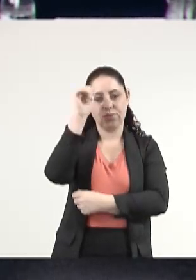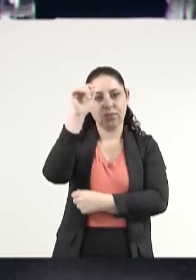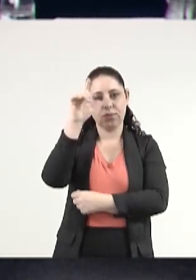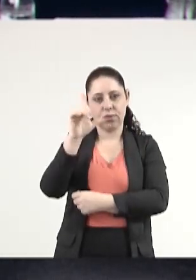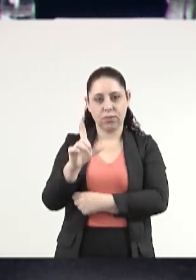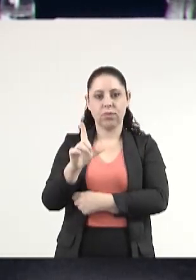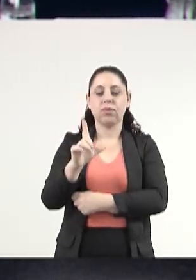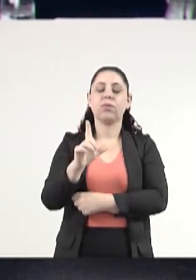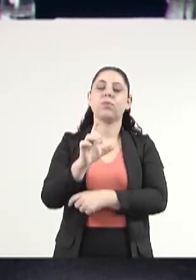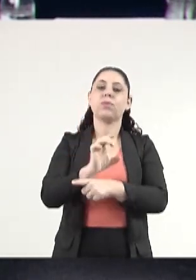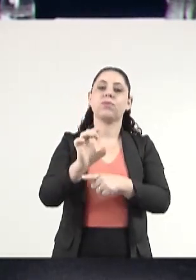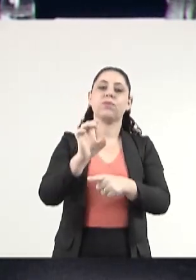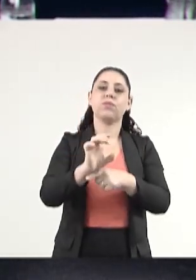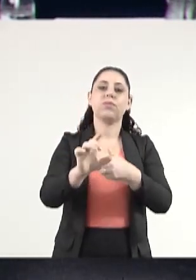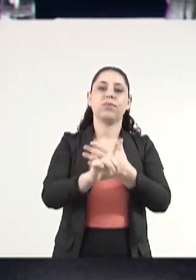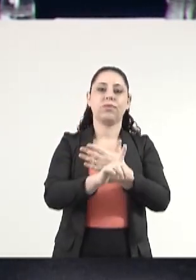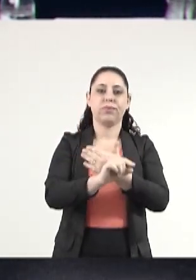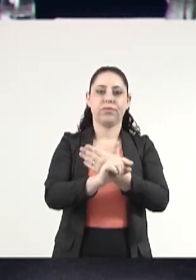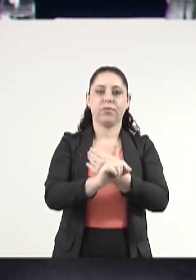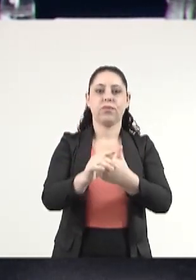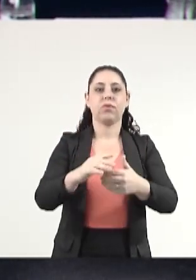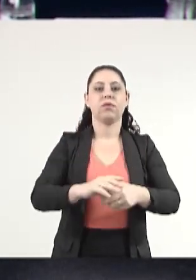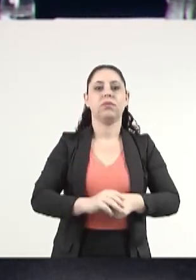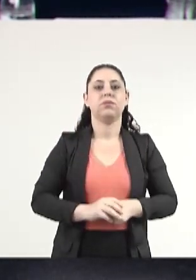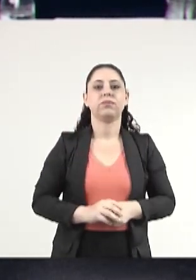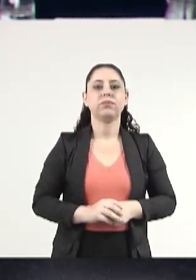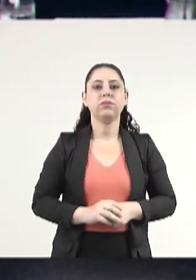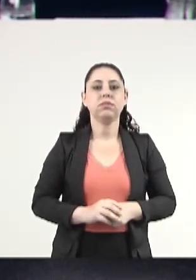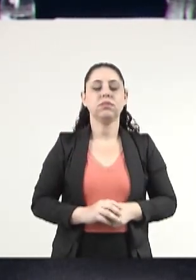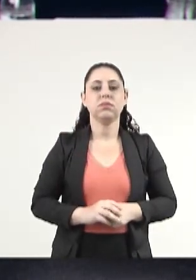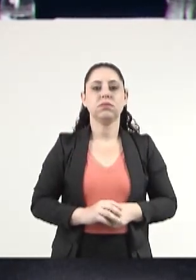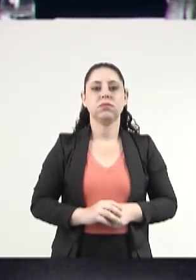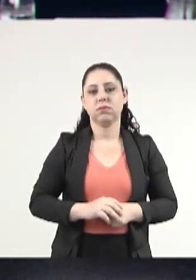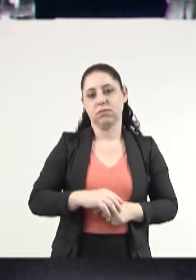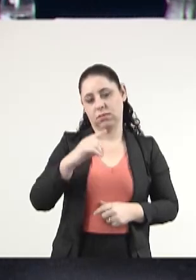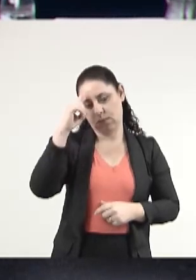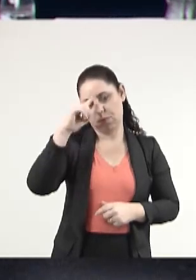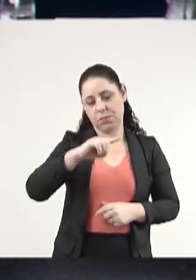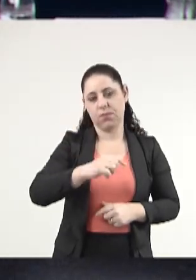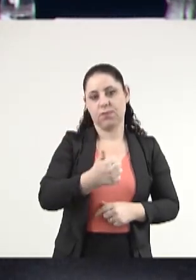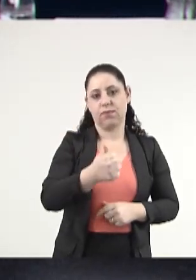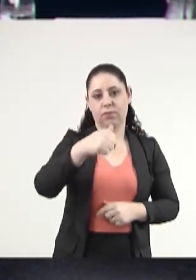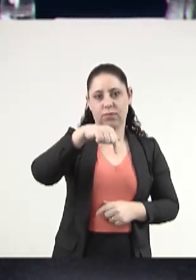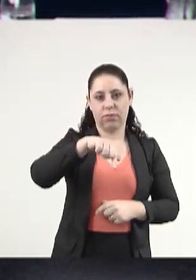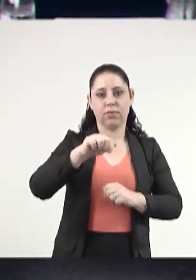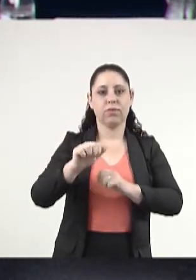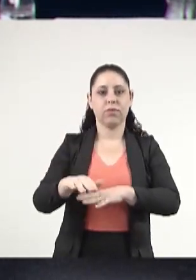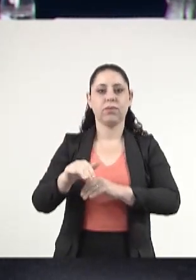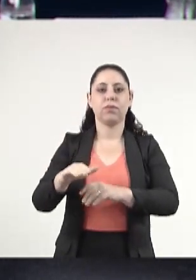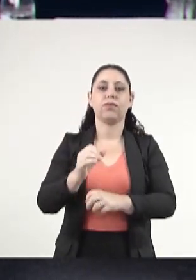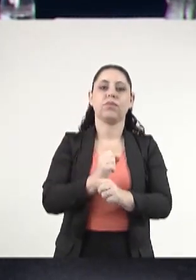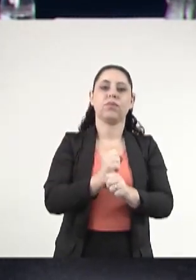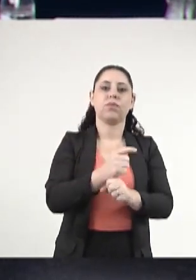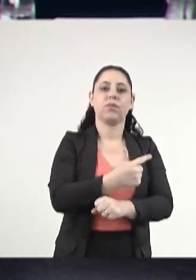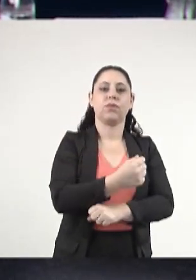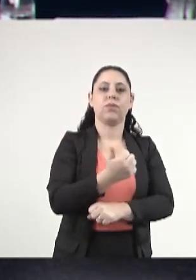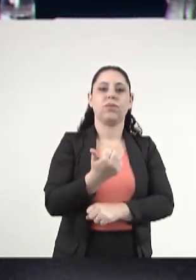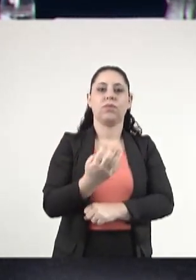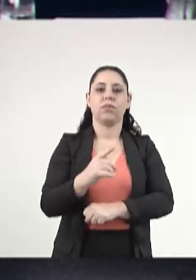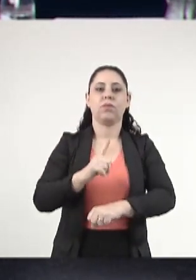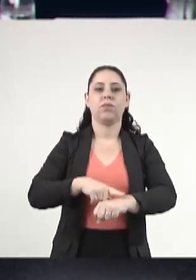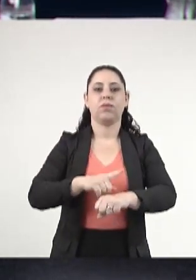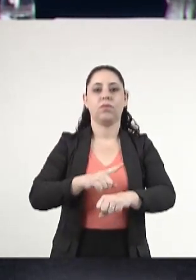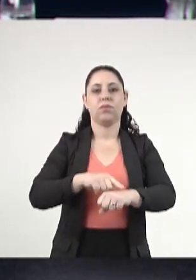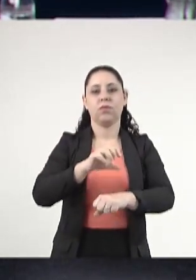Estado de Mato Grosso do Sul, Estado do Pantanal. Aos 17 dias do mês de setembro do ano de 2024,